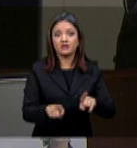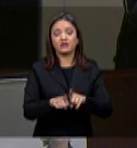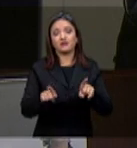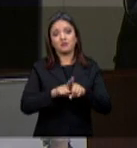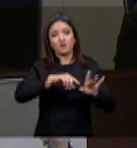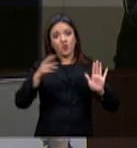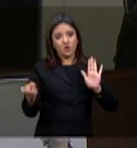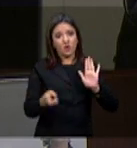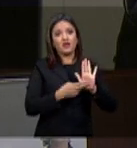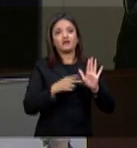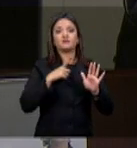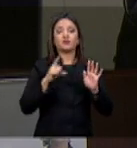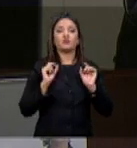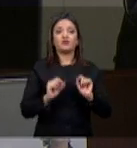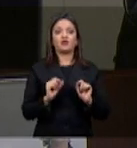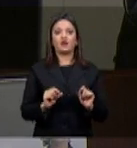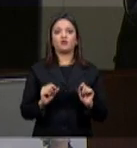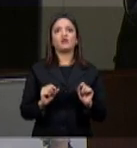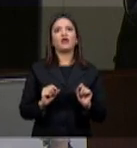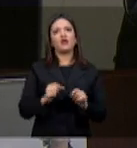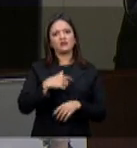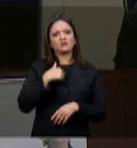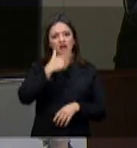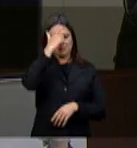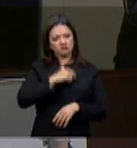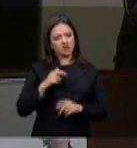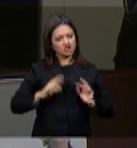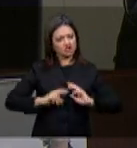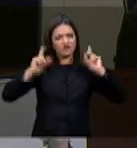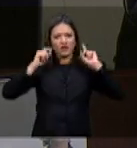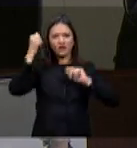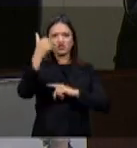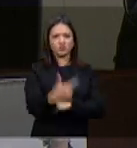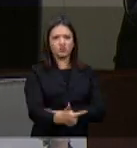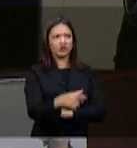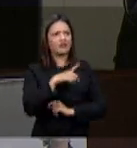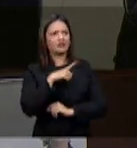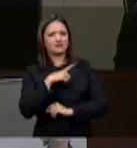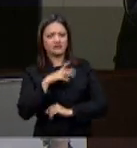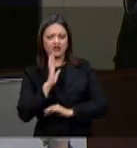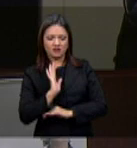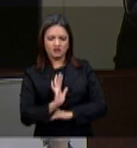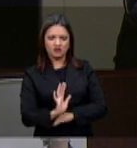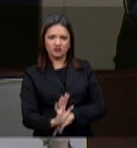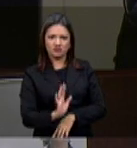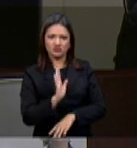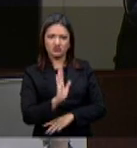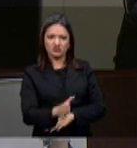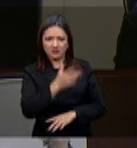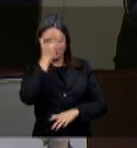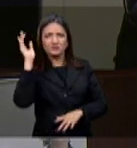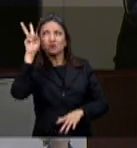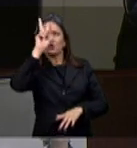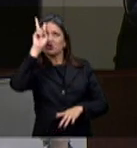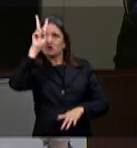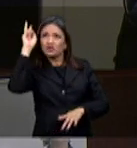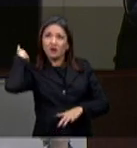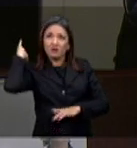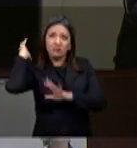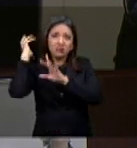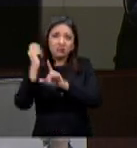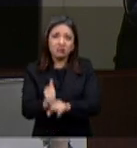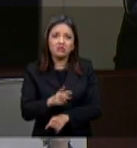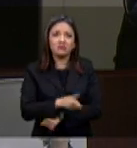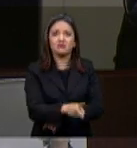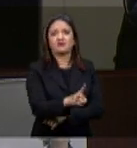incondicional da prerrogativa de se ser diferente daquilo que saberes articulados a poderes historicamente decretaram